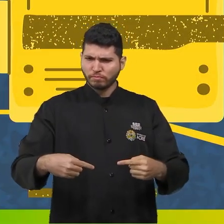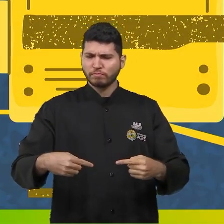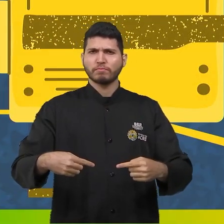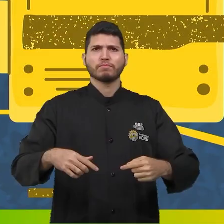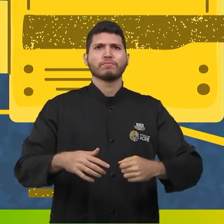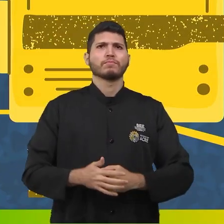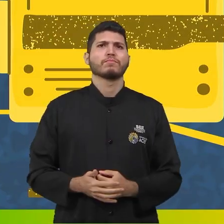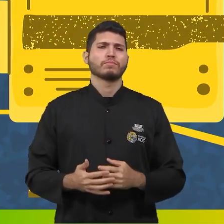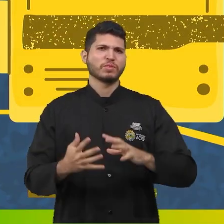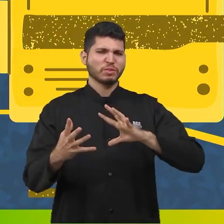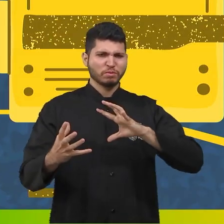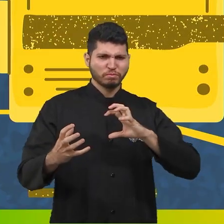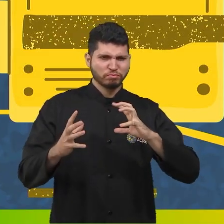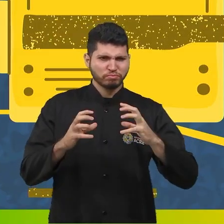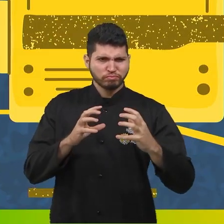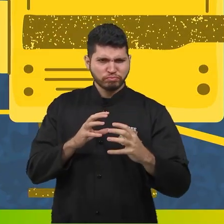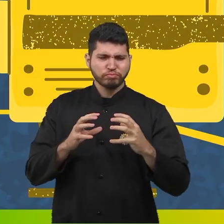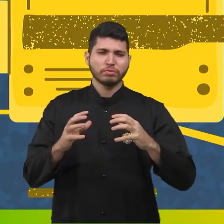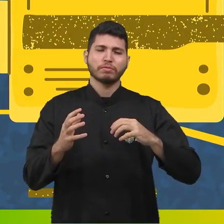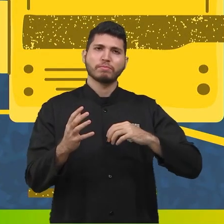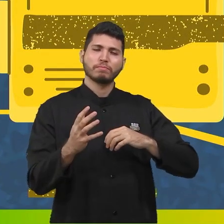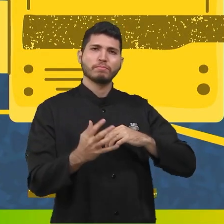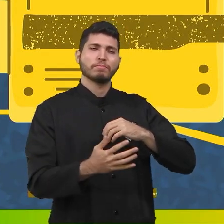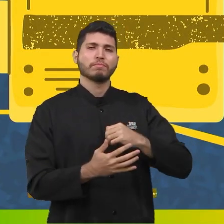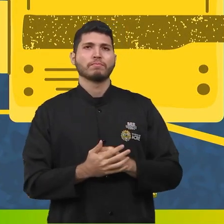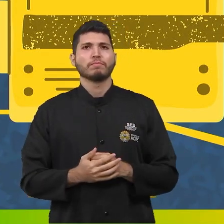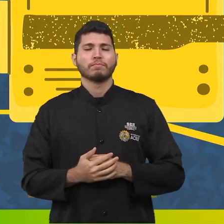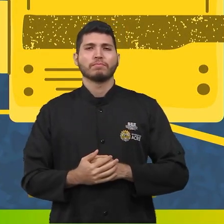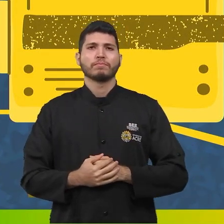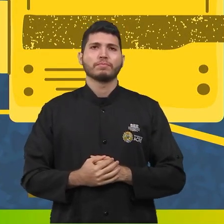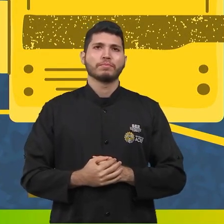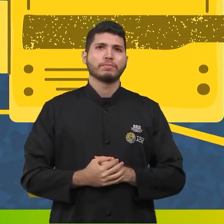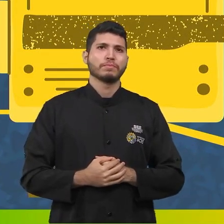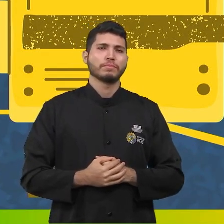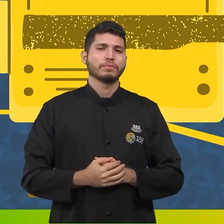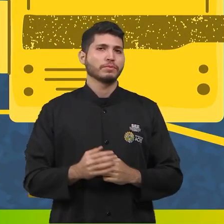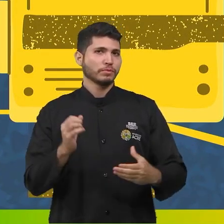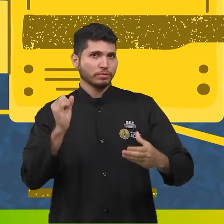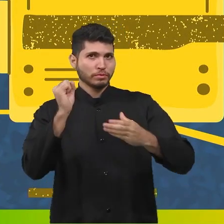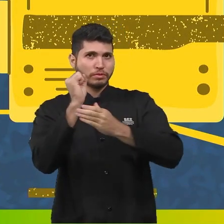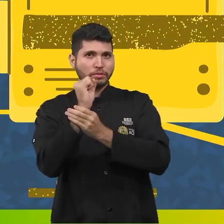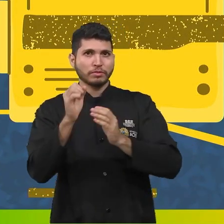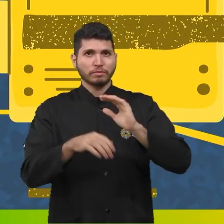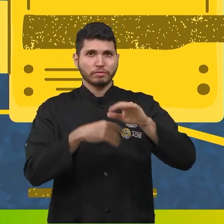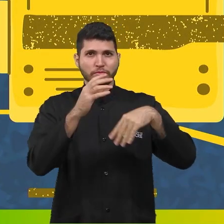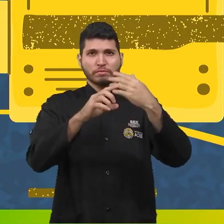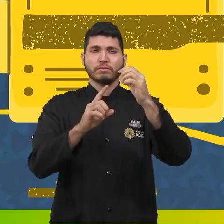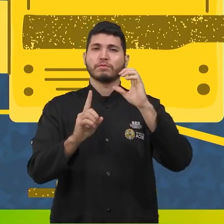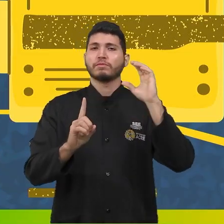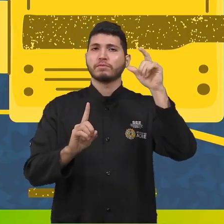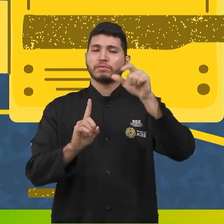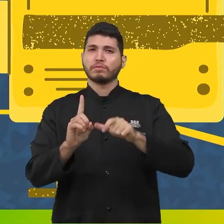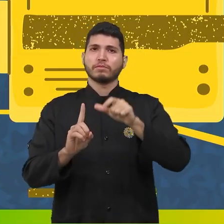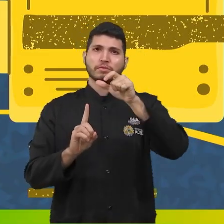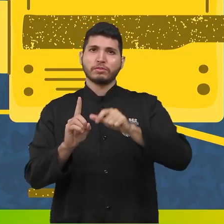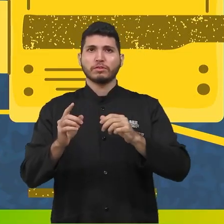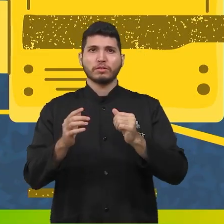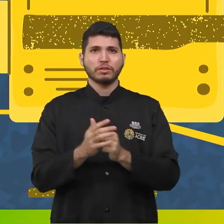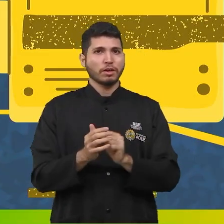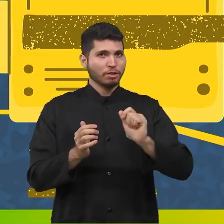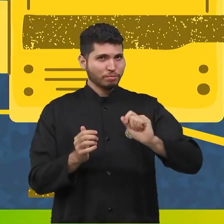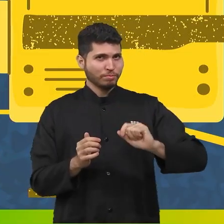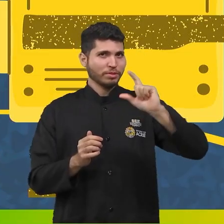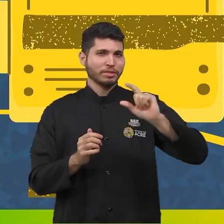gerando reviravoltas. Essa dinâmica garante a evolução dos personagens e o engajamento do público com